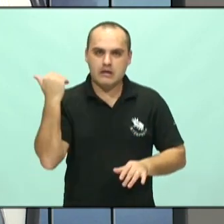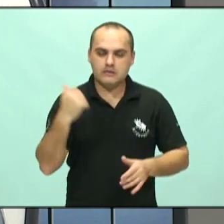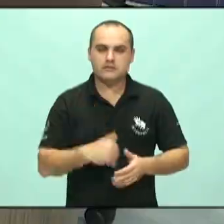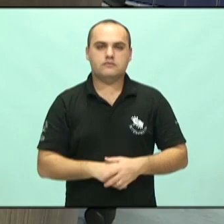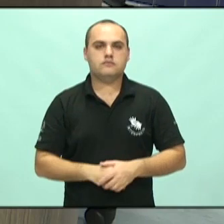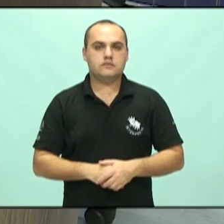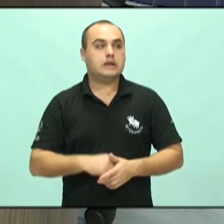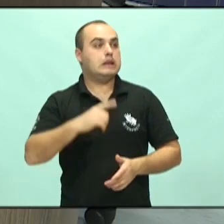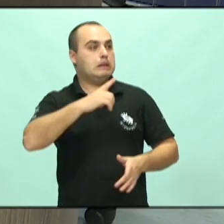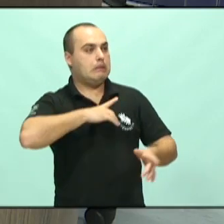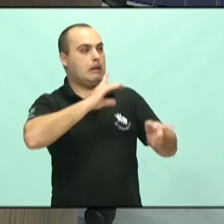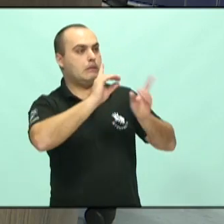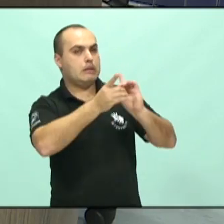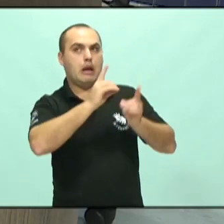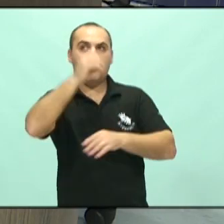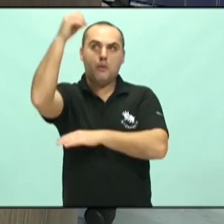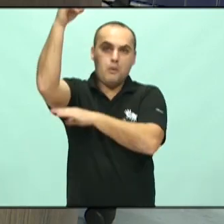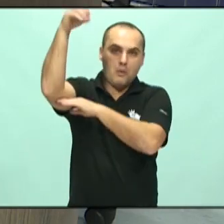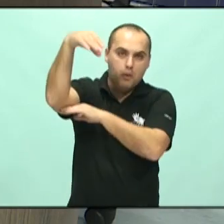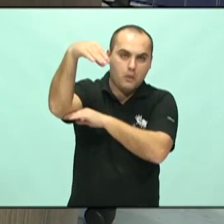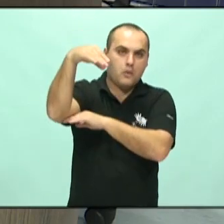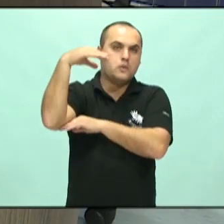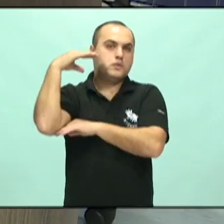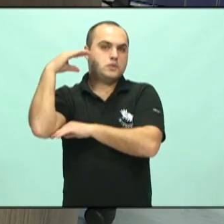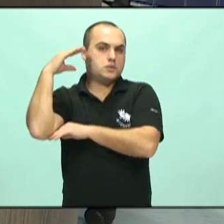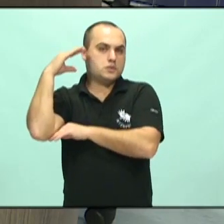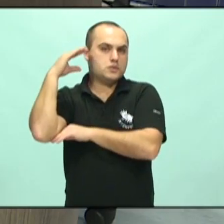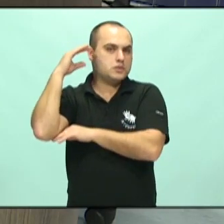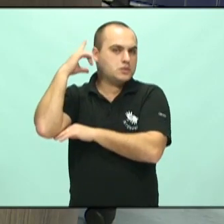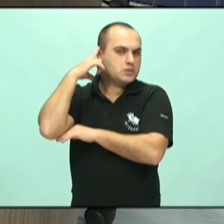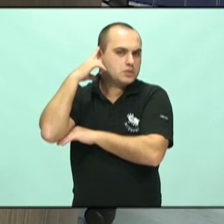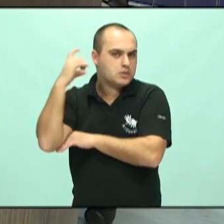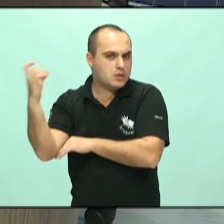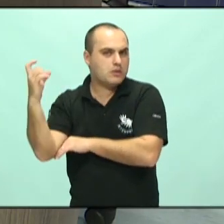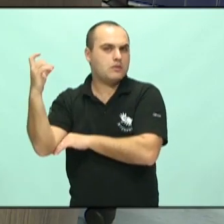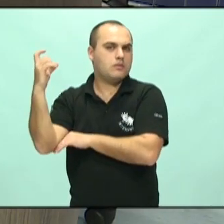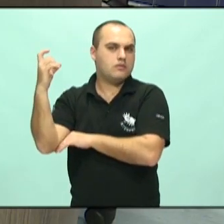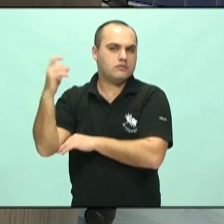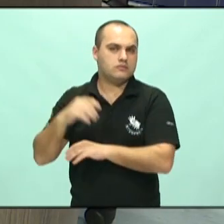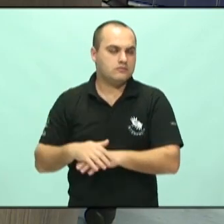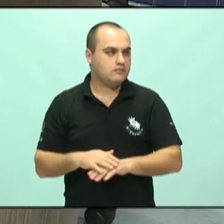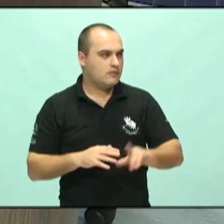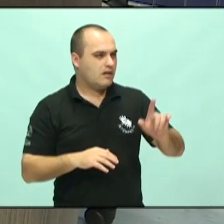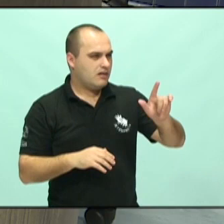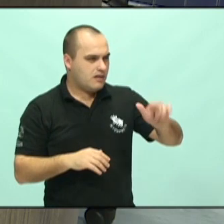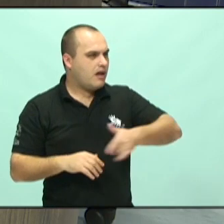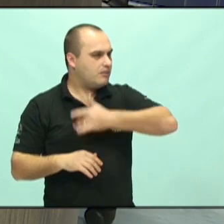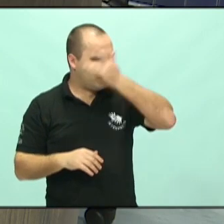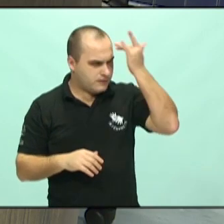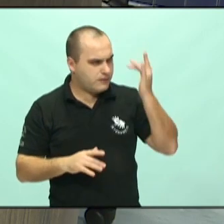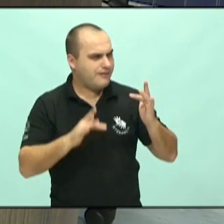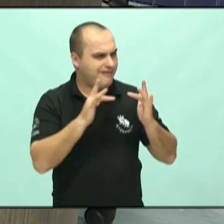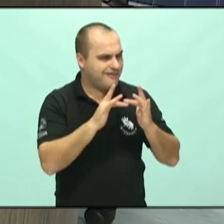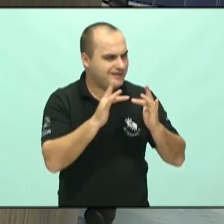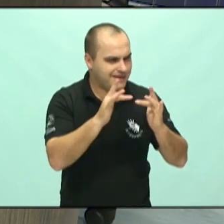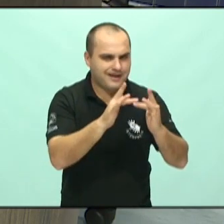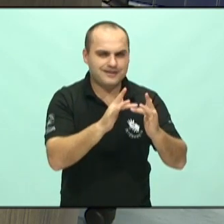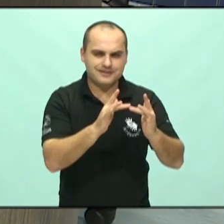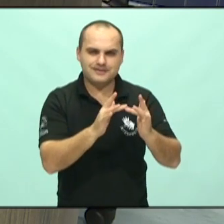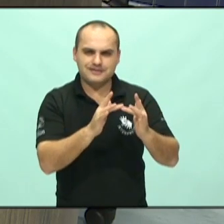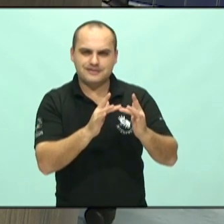Técnicos, né? Técnicos de luz, de som. Então, a gente tem, assim... E os nossos... Que acabam sendo as pessoas que convivem, às